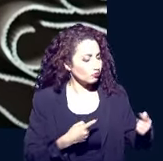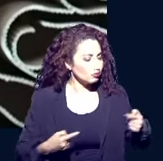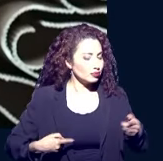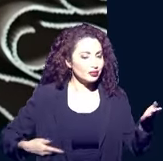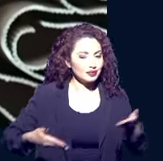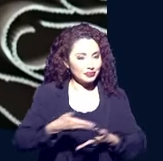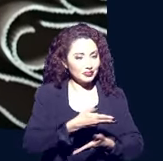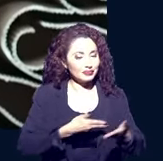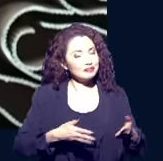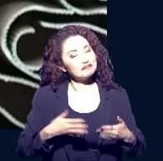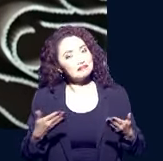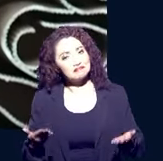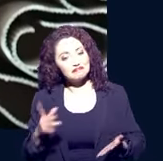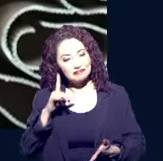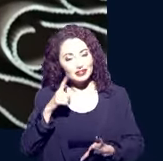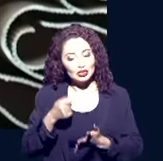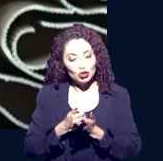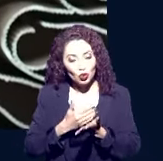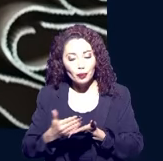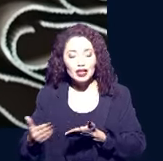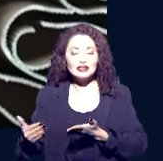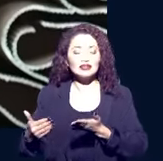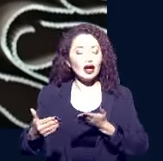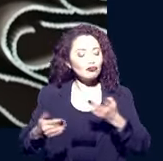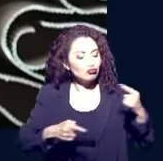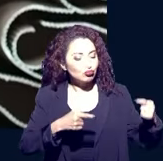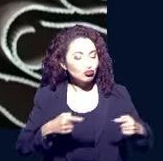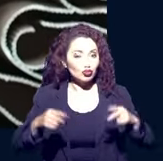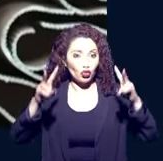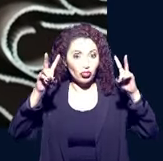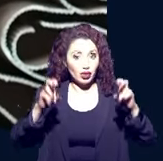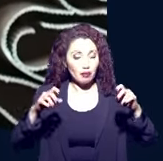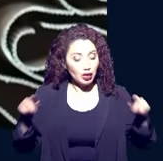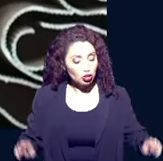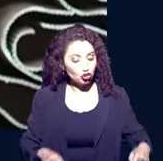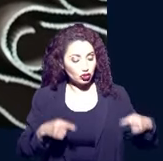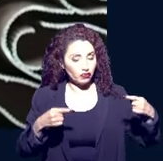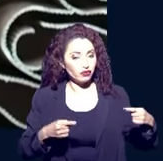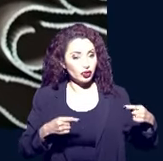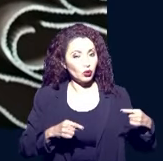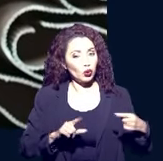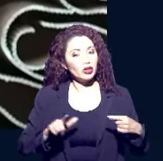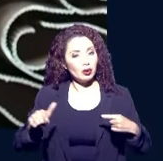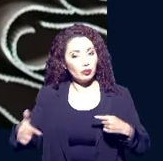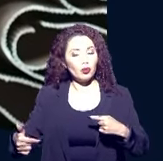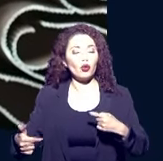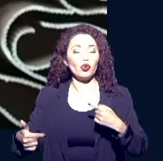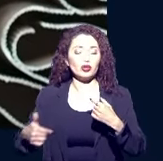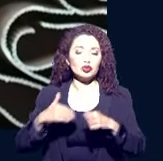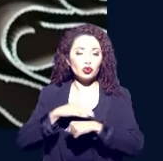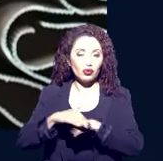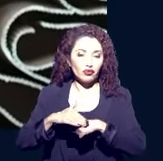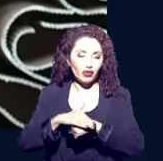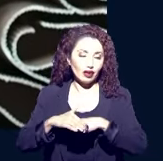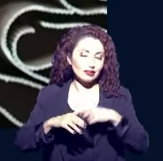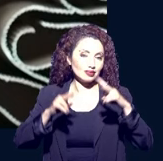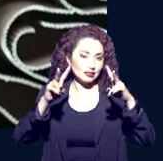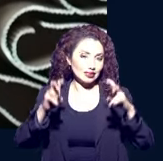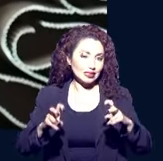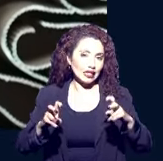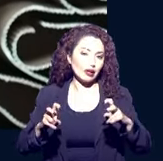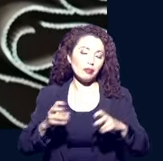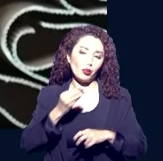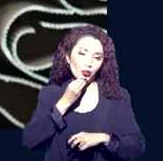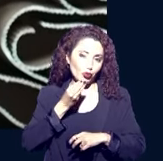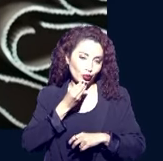eu preferi começar pelos desafios e depois a gente fala das oportunidades e enaltece o potencial do agronegócio né